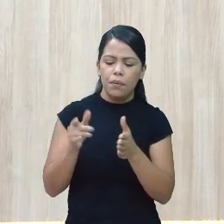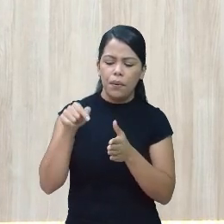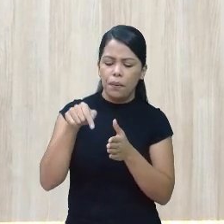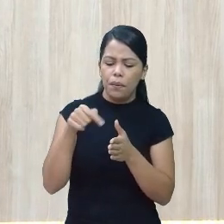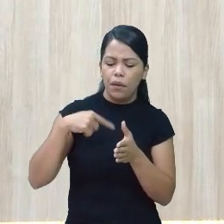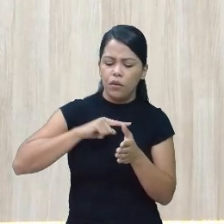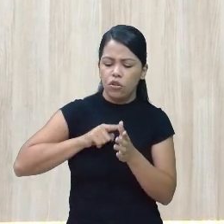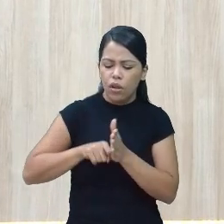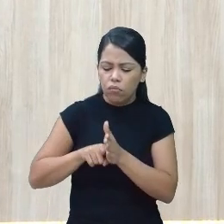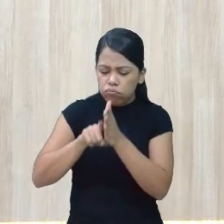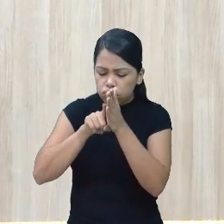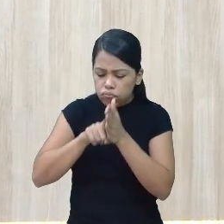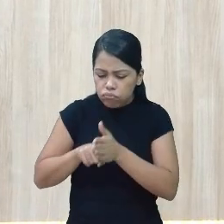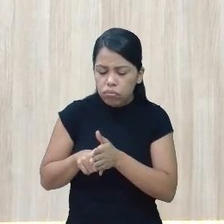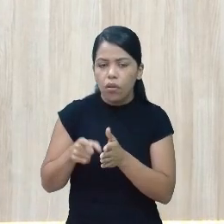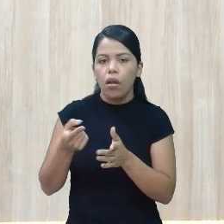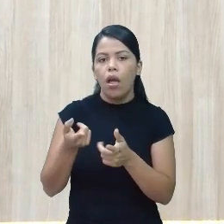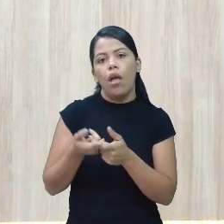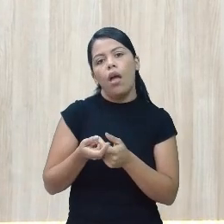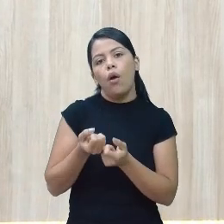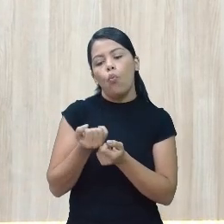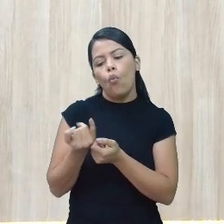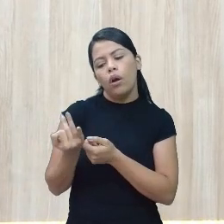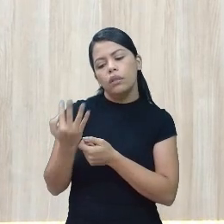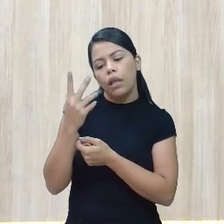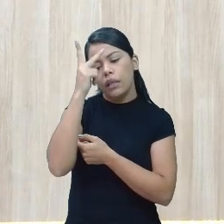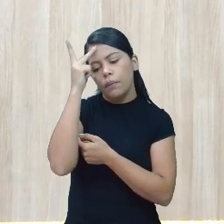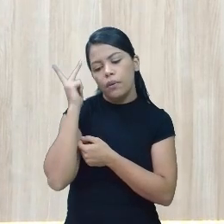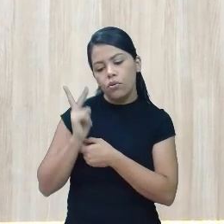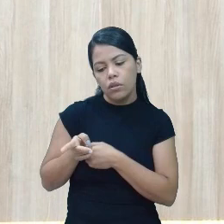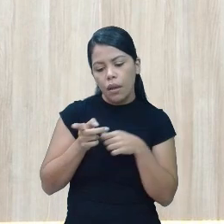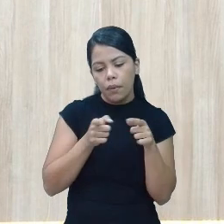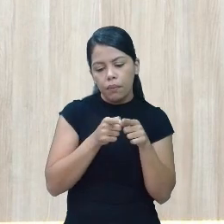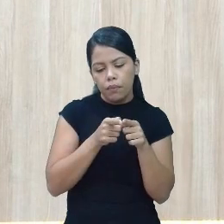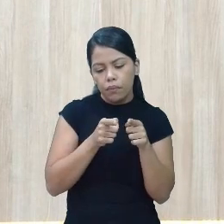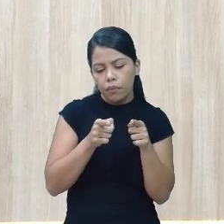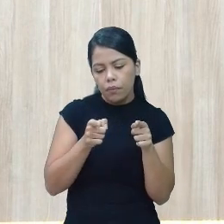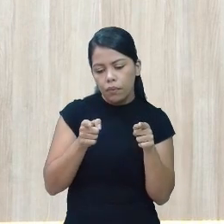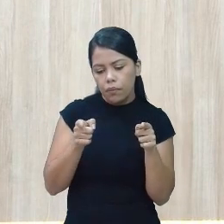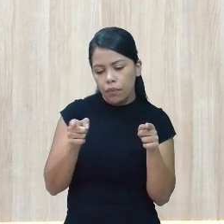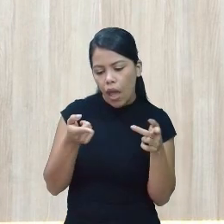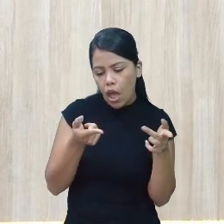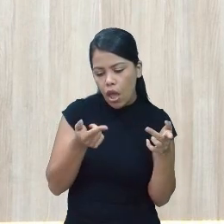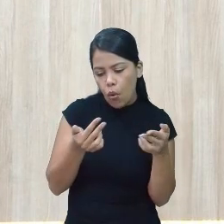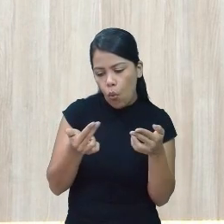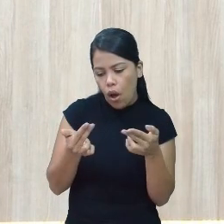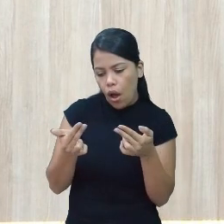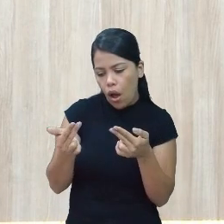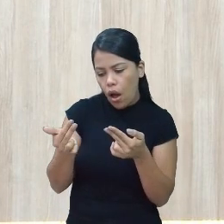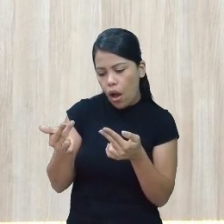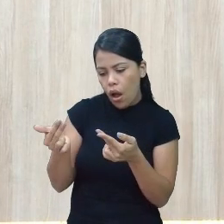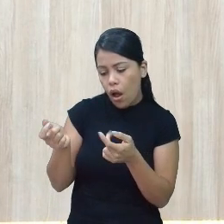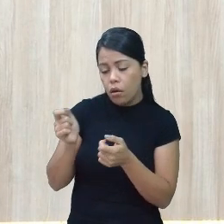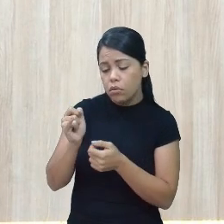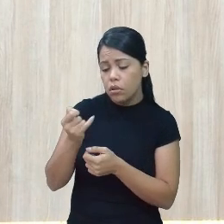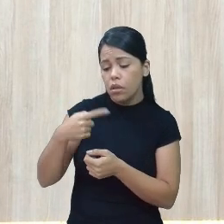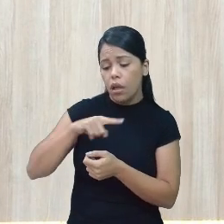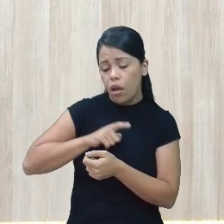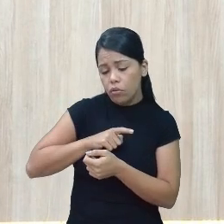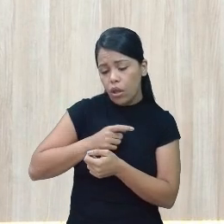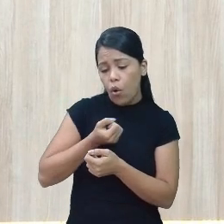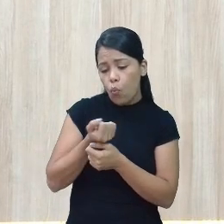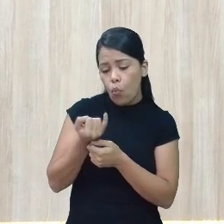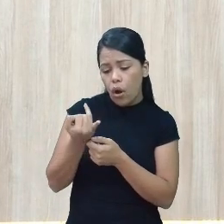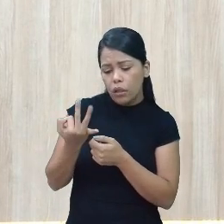de pessoas, ela praticamente se manteve constante. Então, se eu tenho uma quantidade constante de pessoas, a